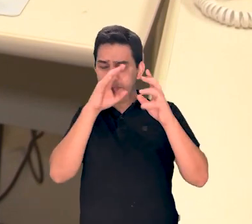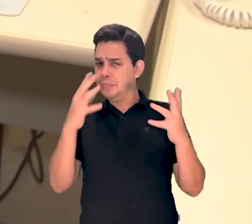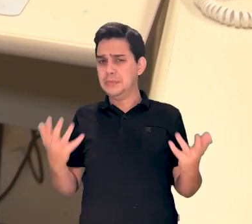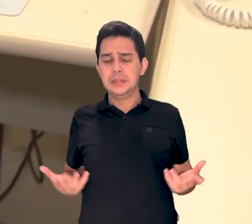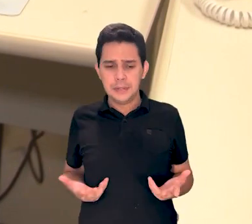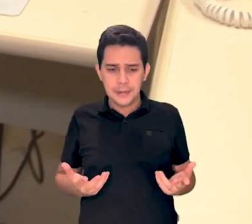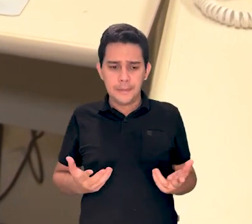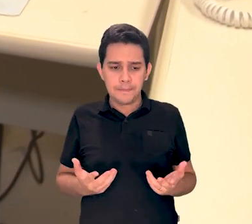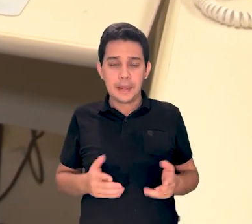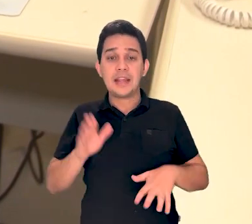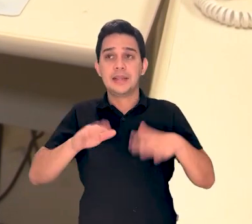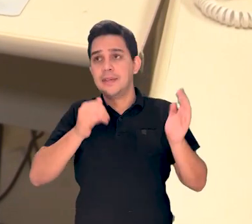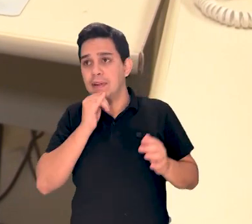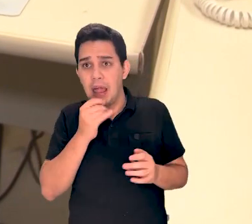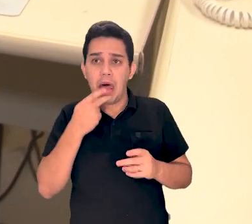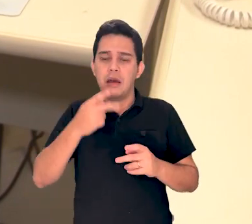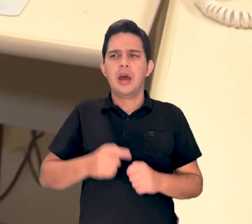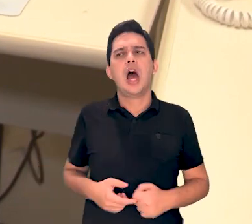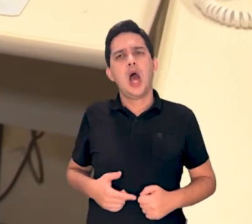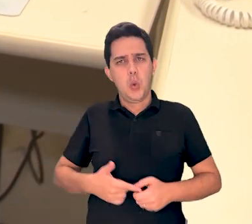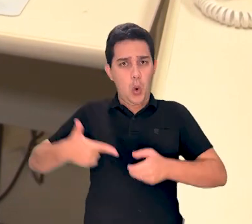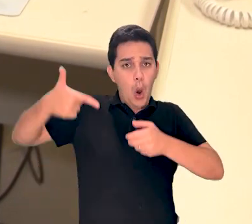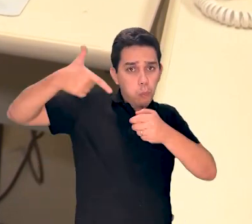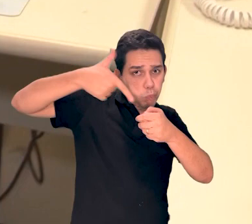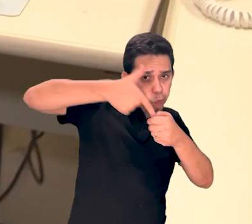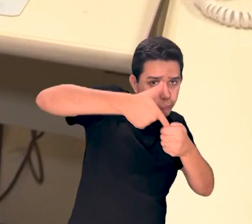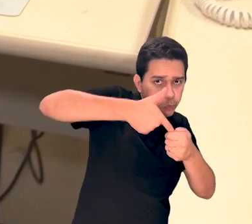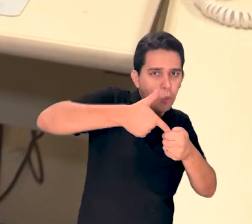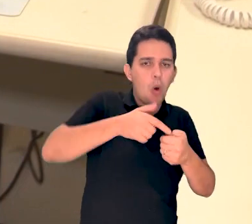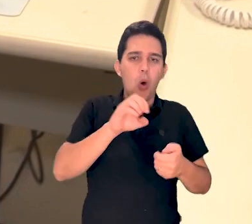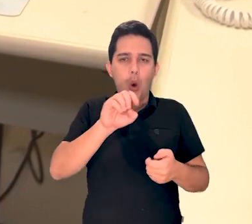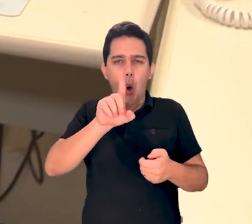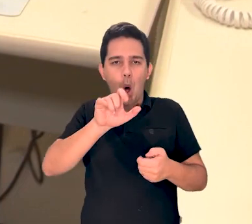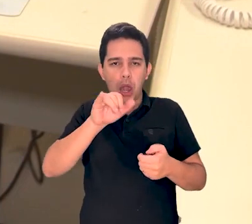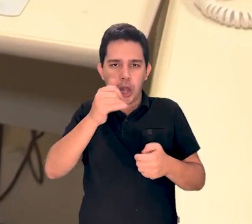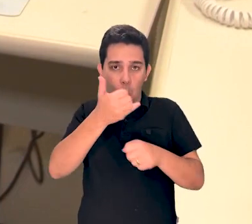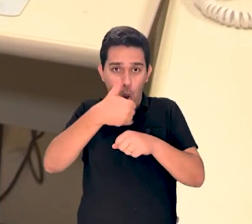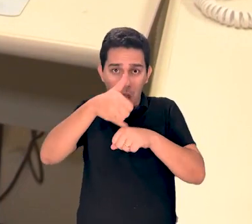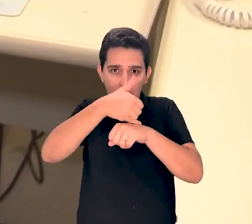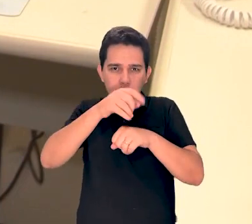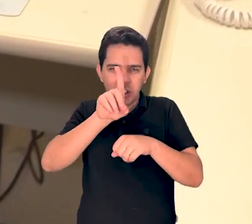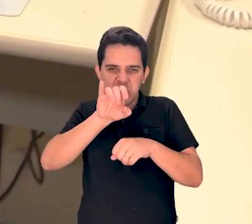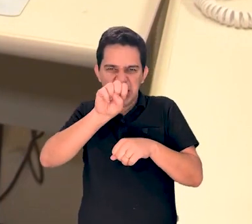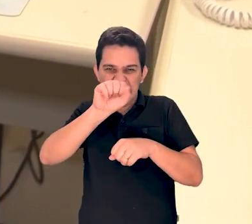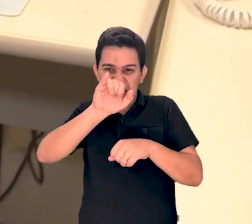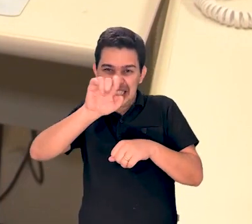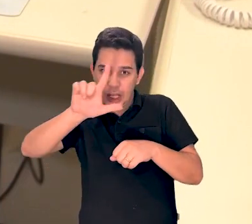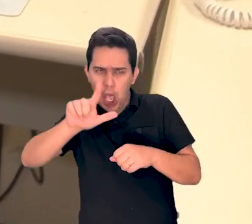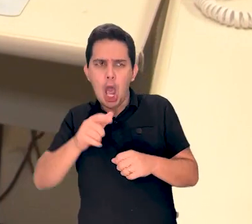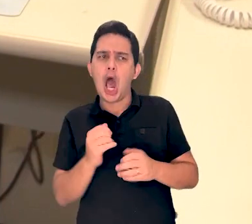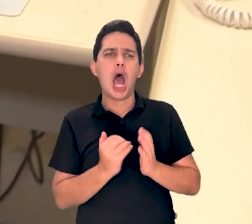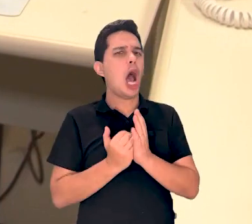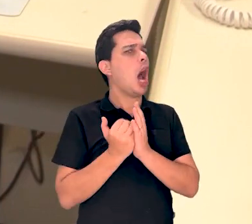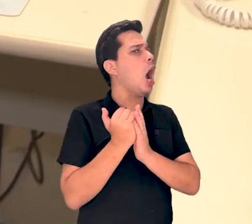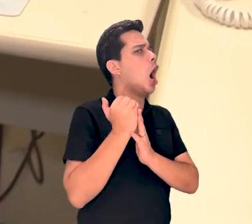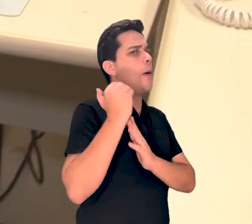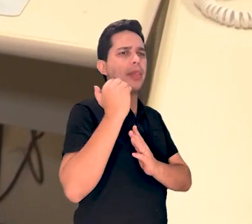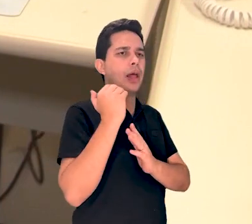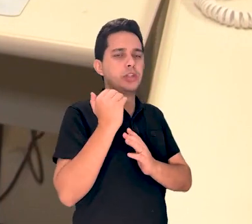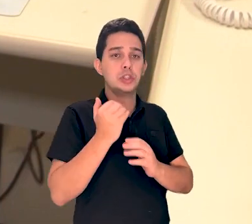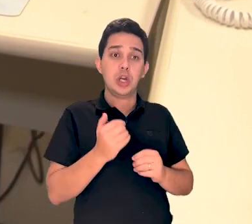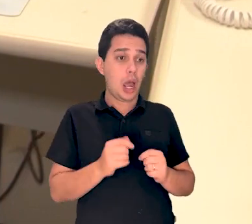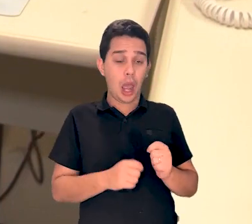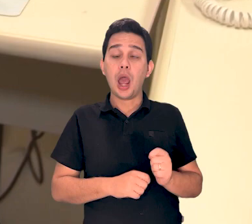o óleo diesel por exemplo aumentava eles diziam que o aumento era por causa do óleo diesel mas às vezes o óleo diesel